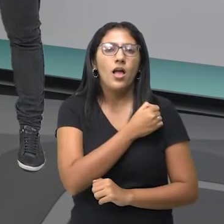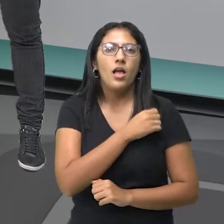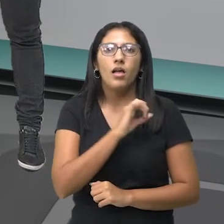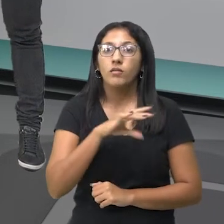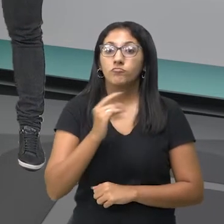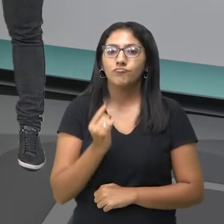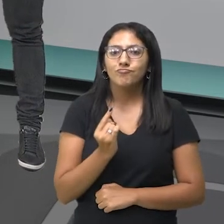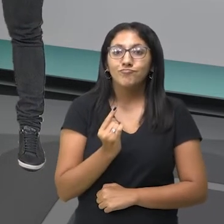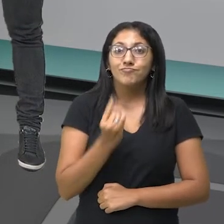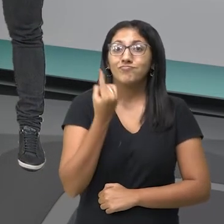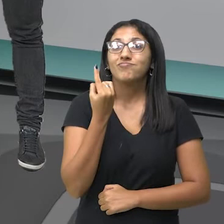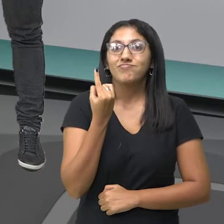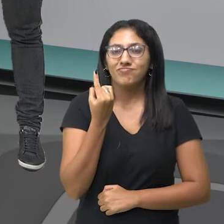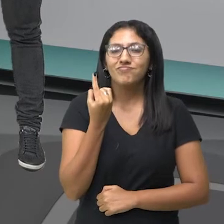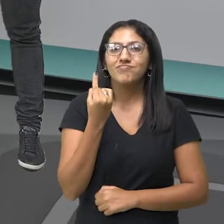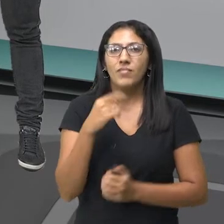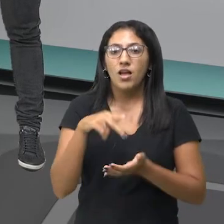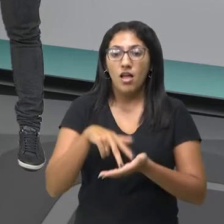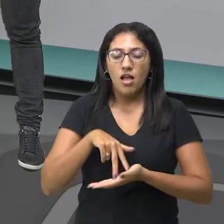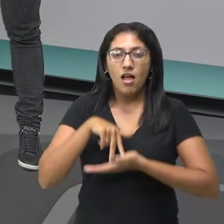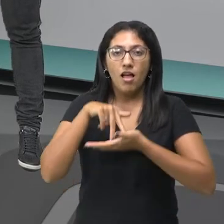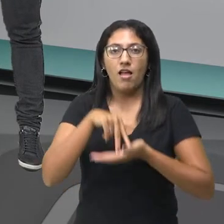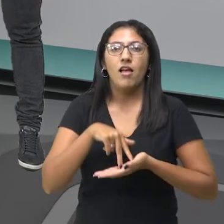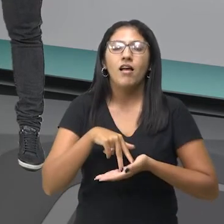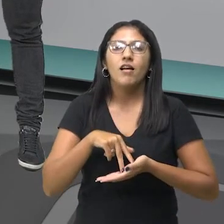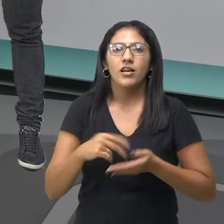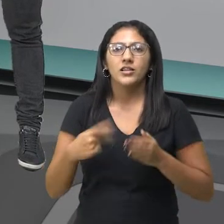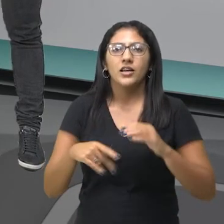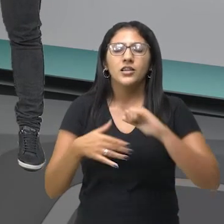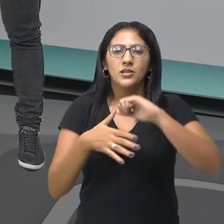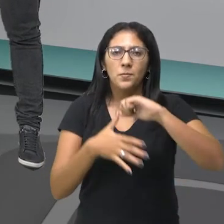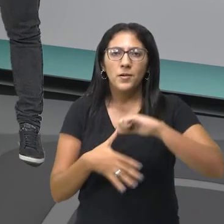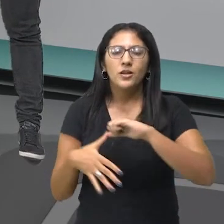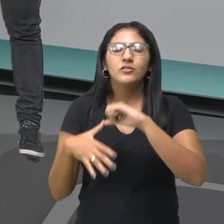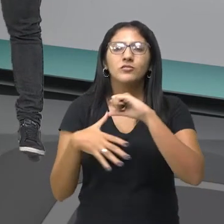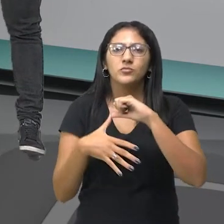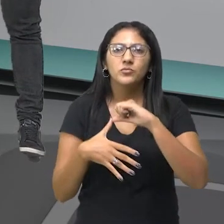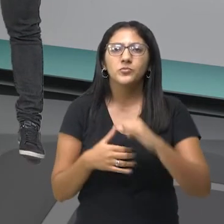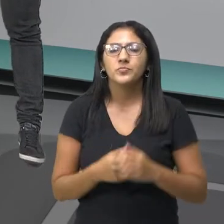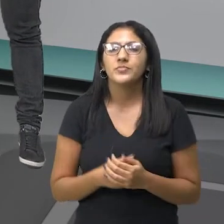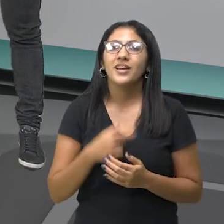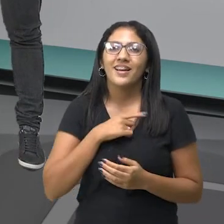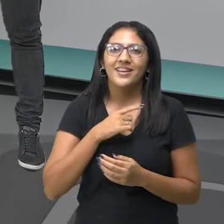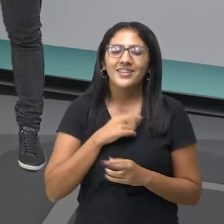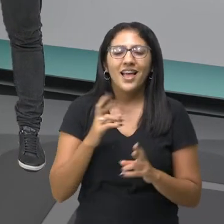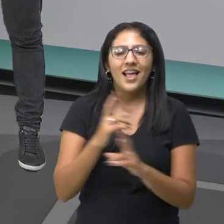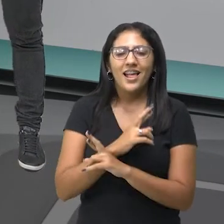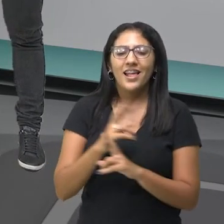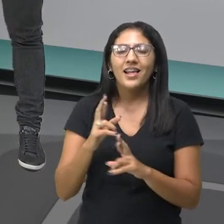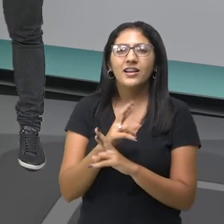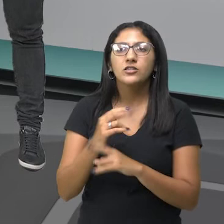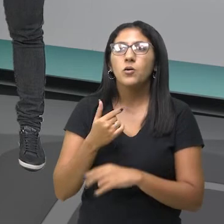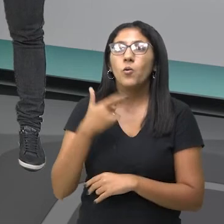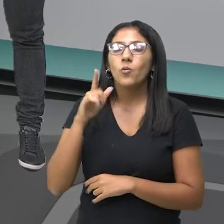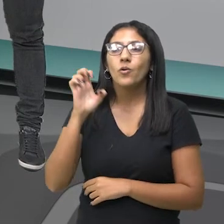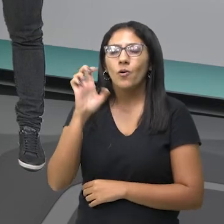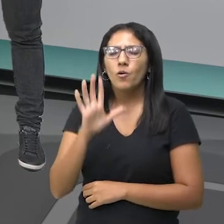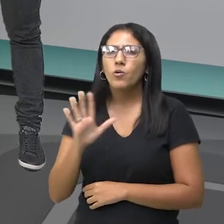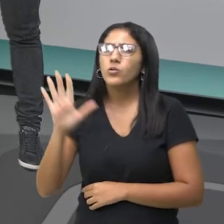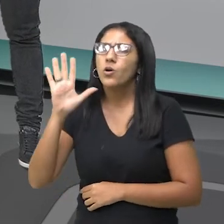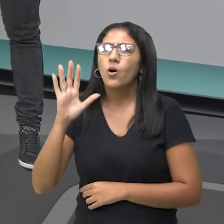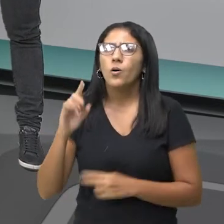única representante da América Latina e será premiada junto com as outras crianças representantes da